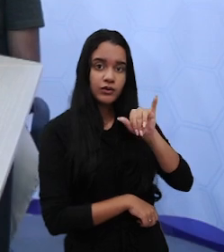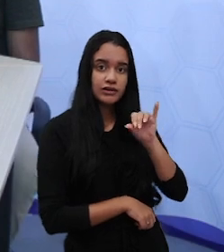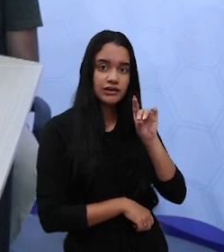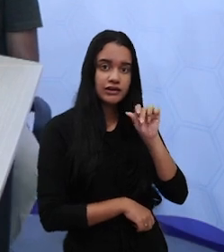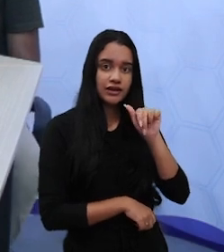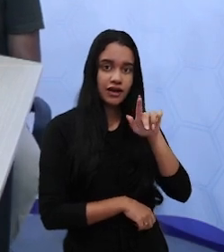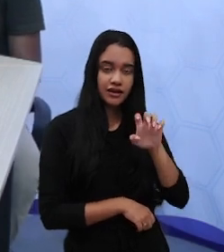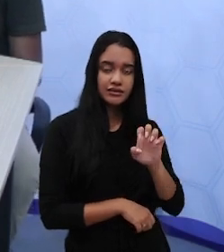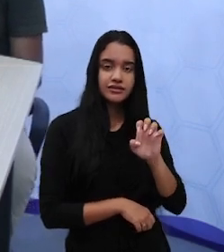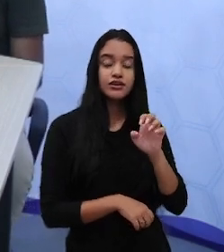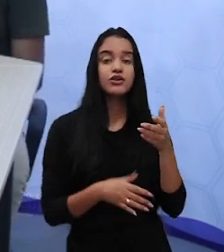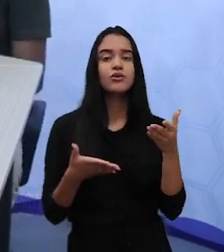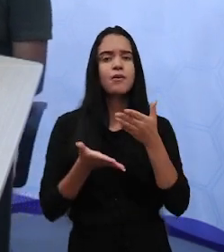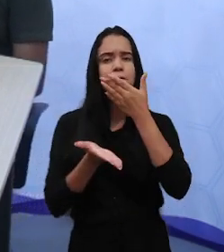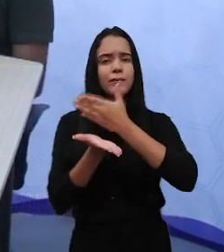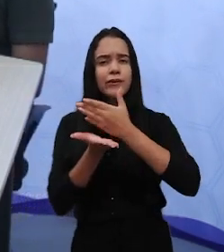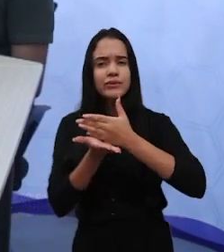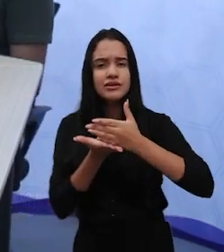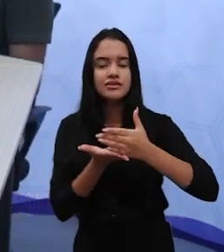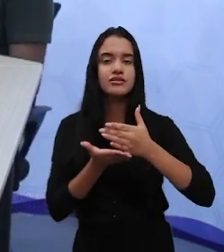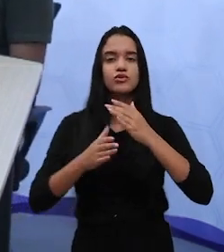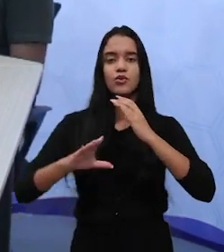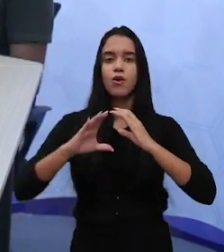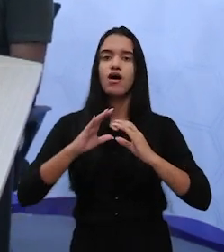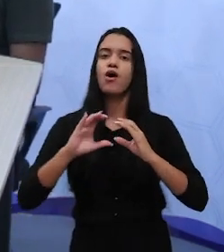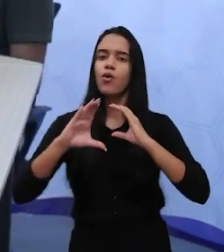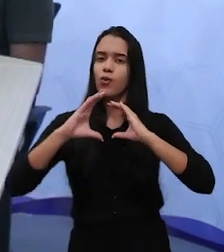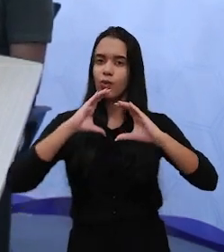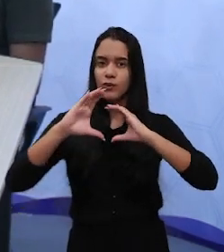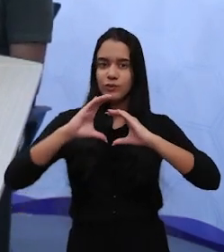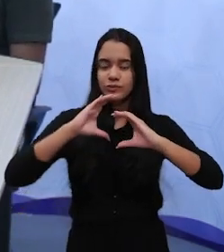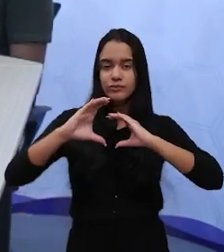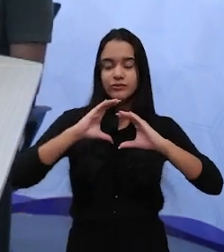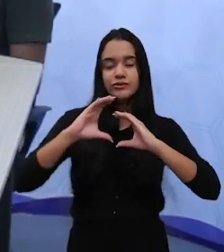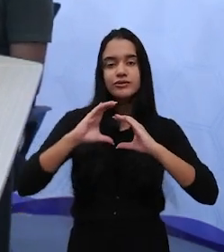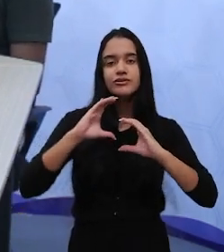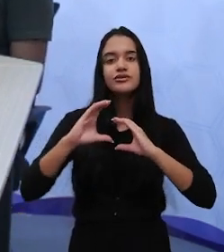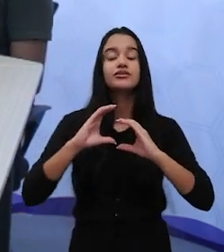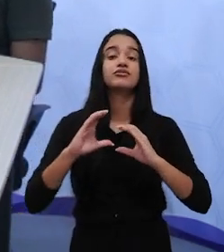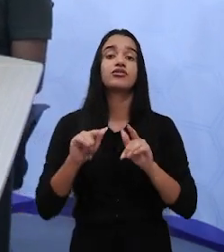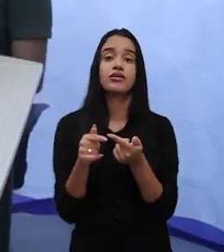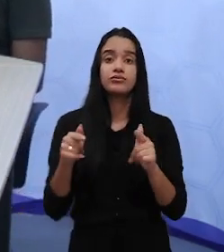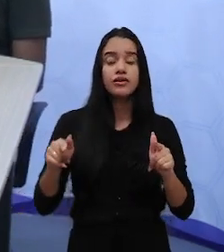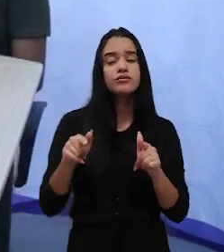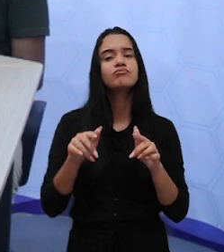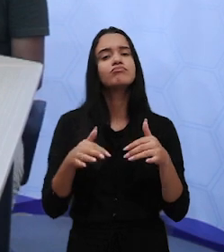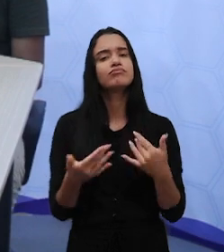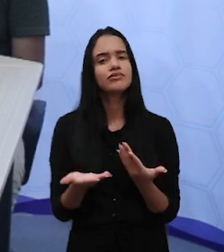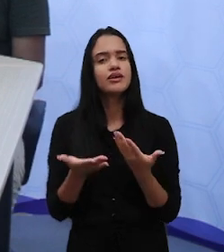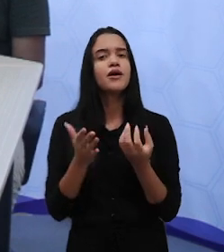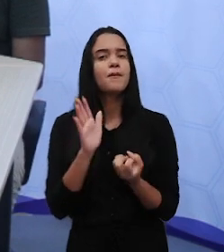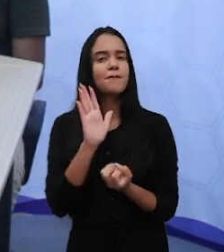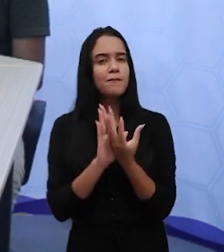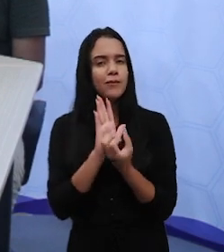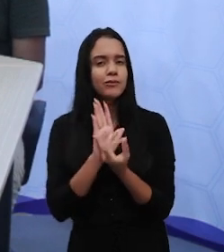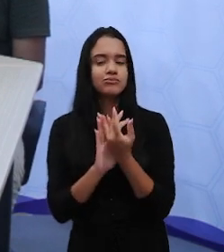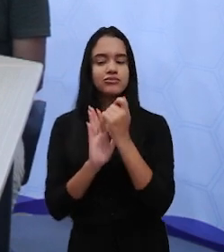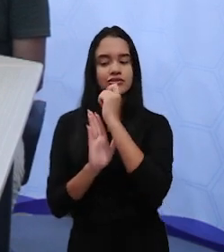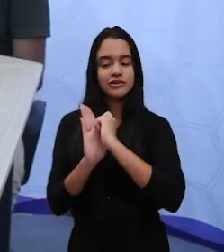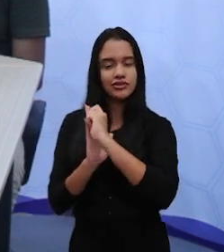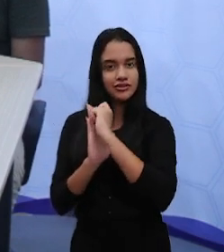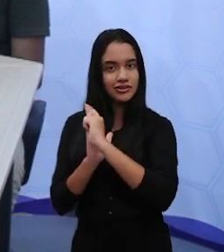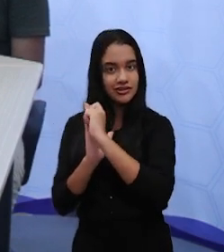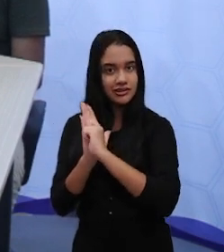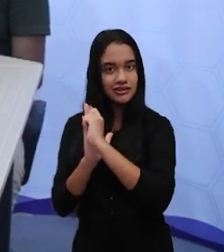intitulada Processo Comunicativo e os espaços gramaticais importantes para uma boa produção escrita. A